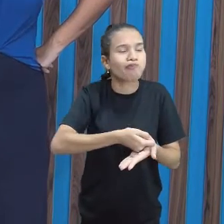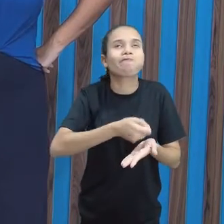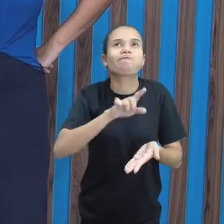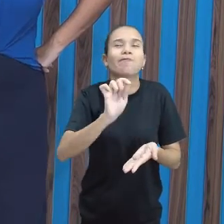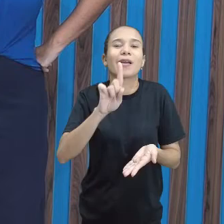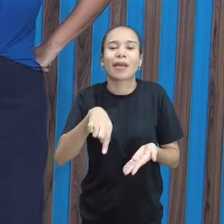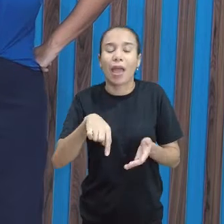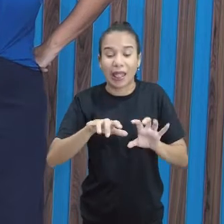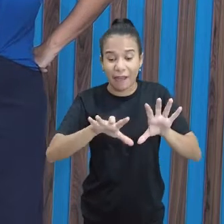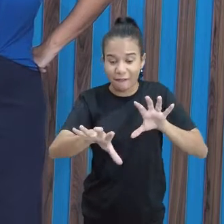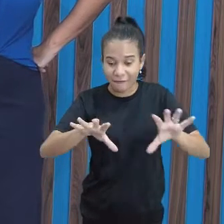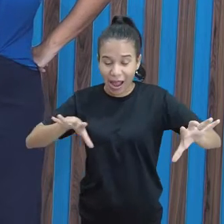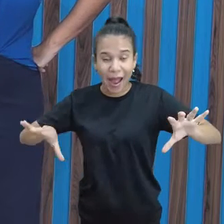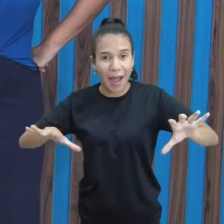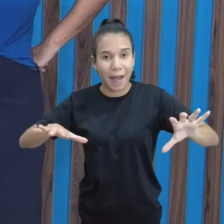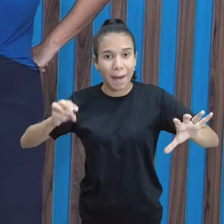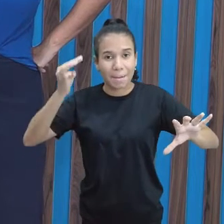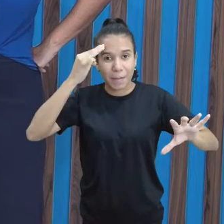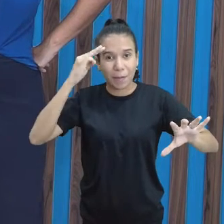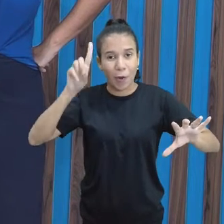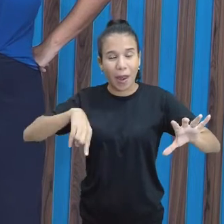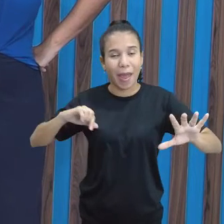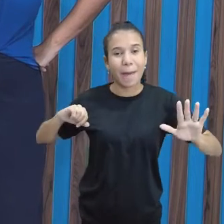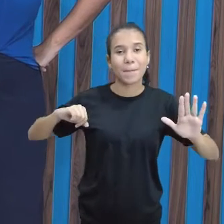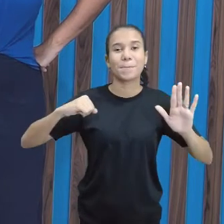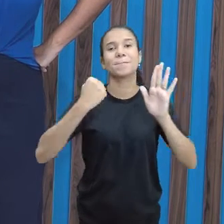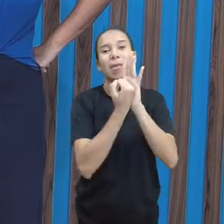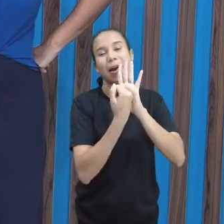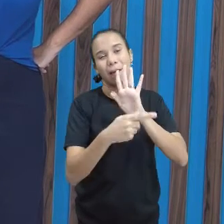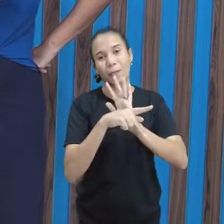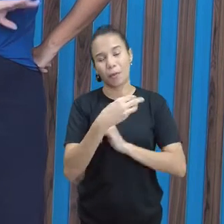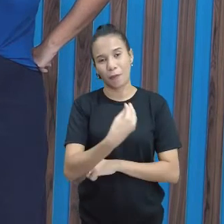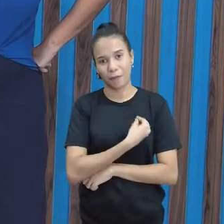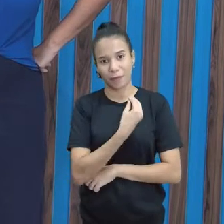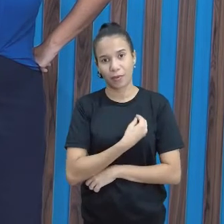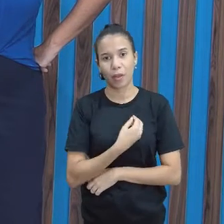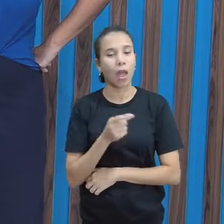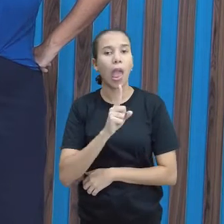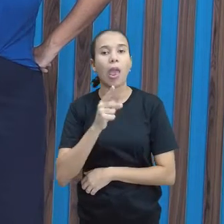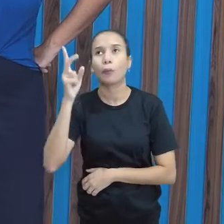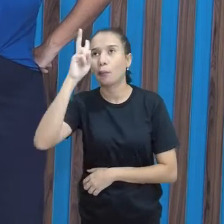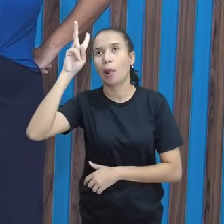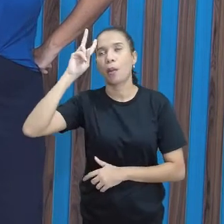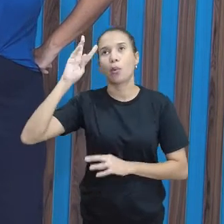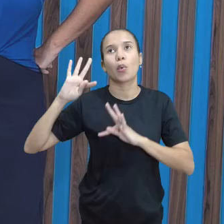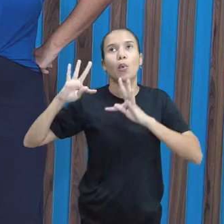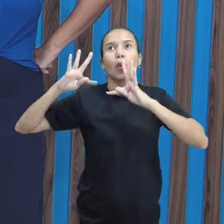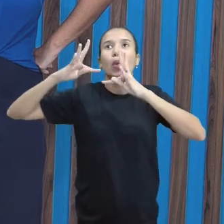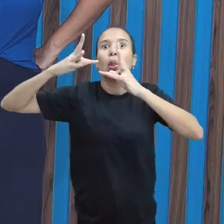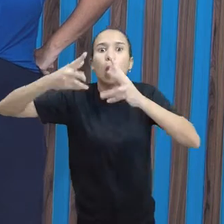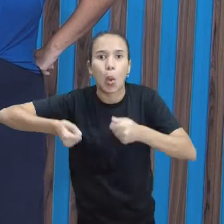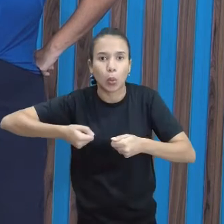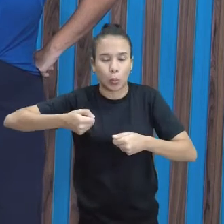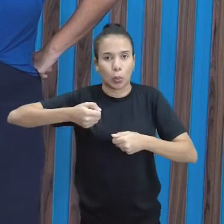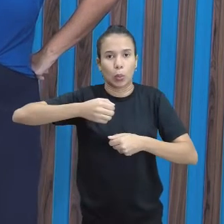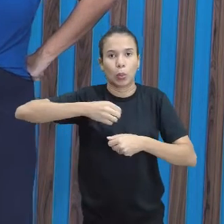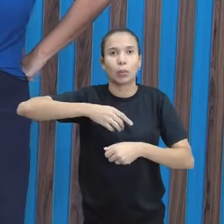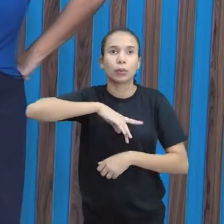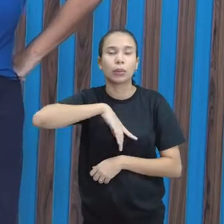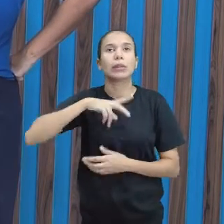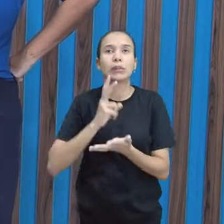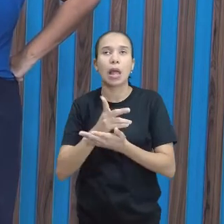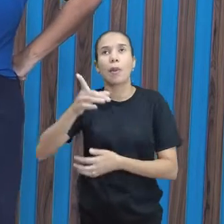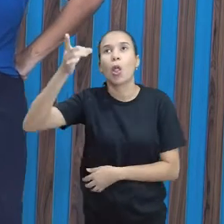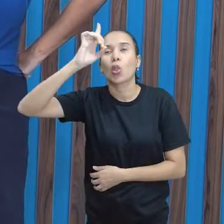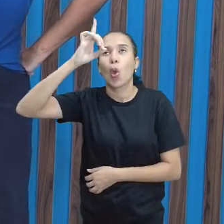Então, o que fica na memória é o que é mais marcante. Eu não lembro de todos os dias dos meus 5 anos, por exemplo, dos meus